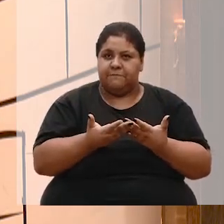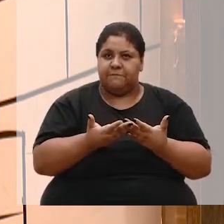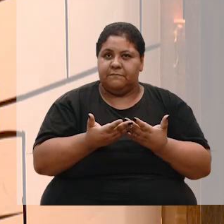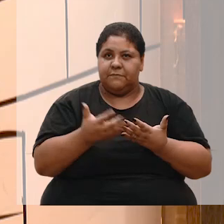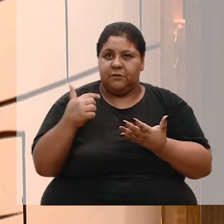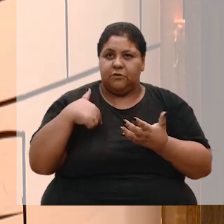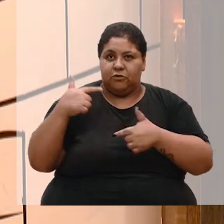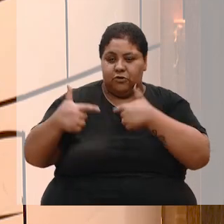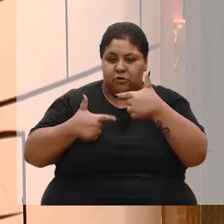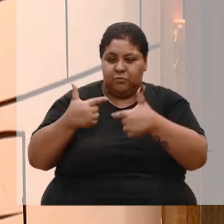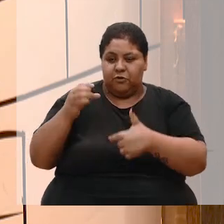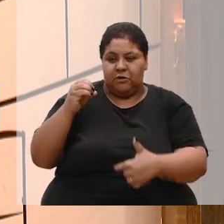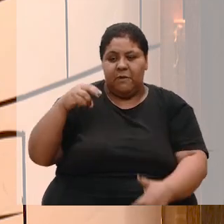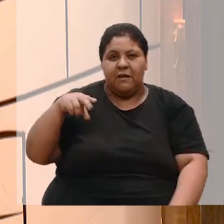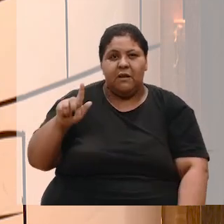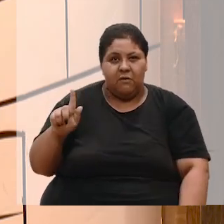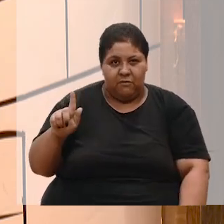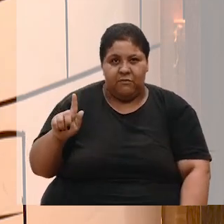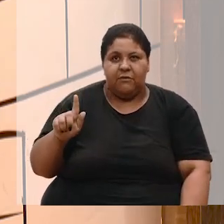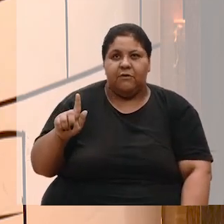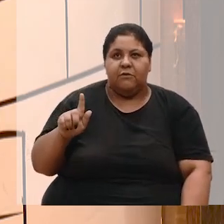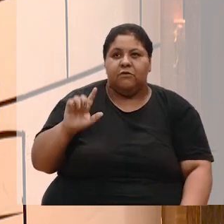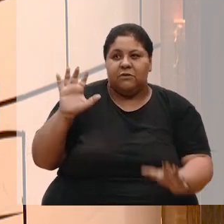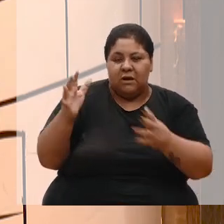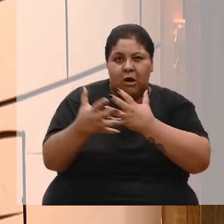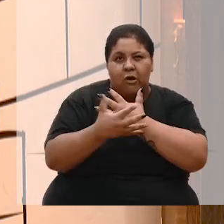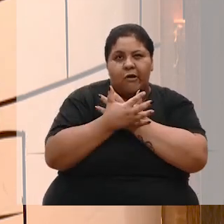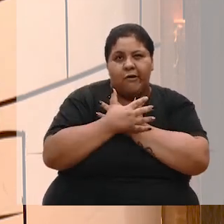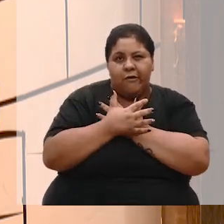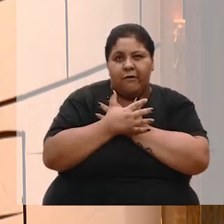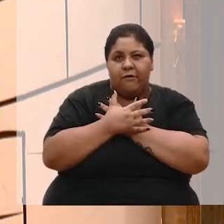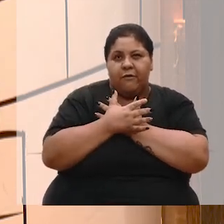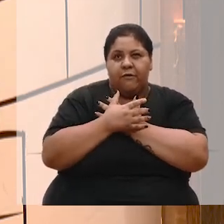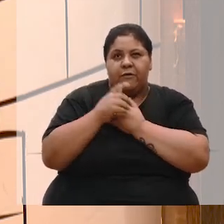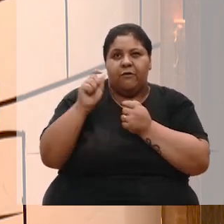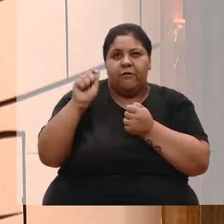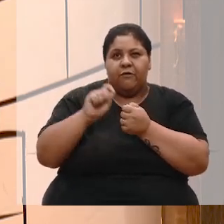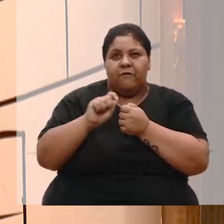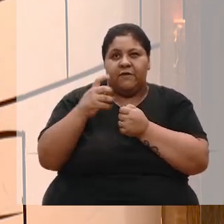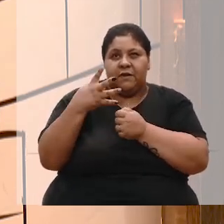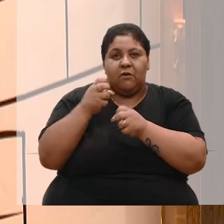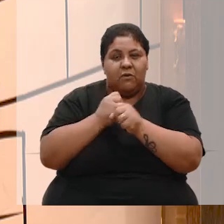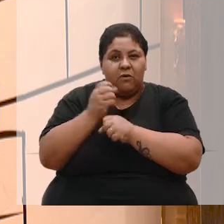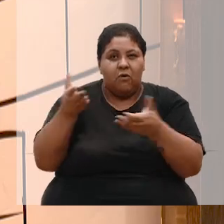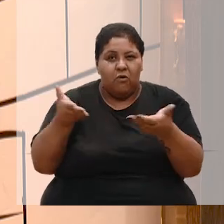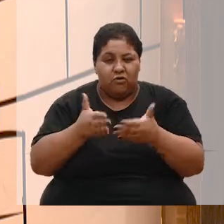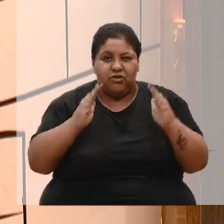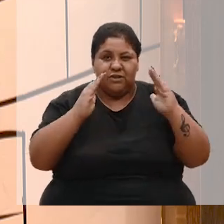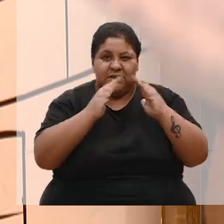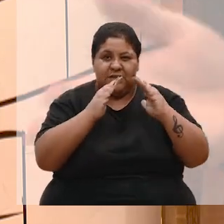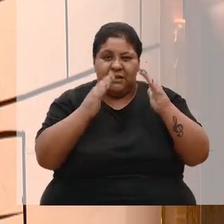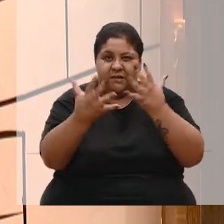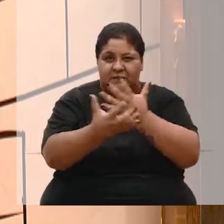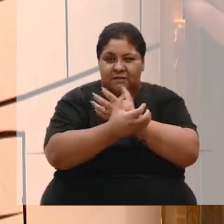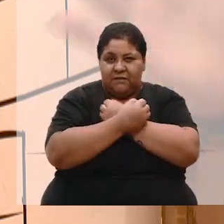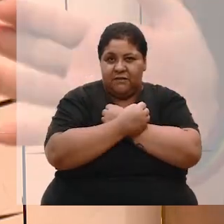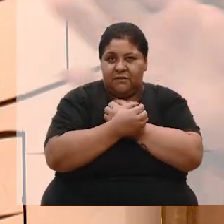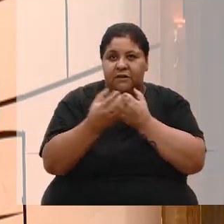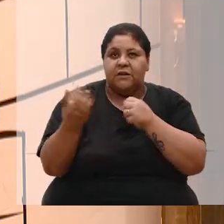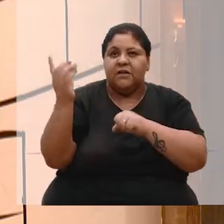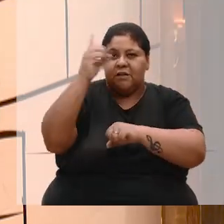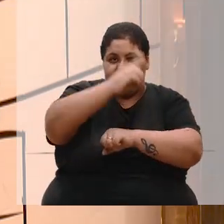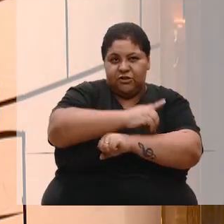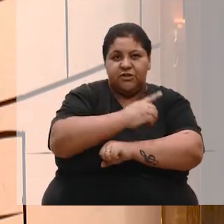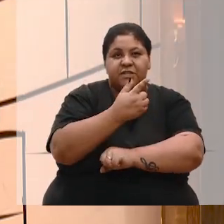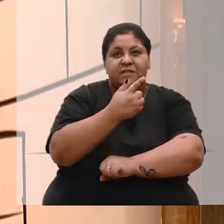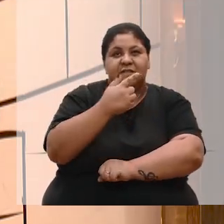meu trabalho na ONG, né, no acolhimento, que vai fazer 4 anos hoje da Casa de Acolhimento, dia 17